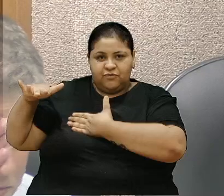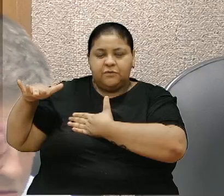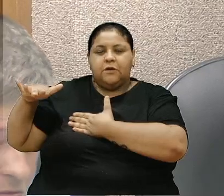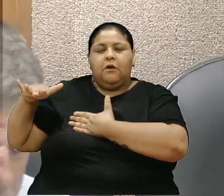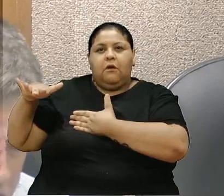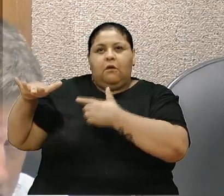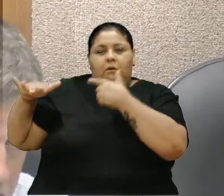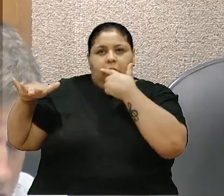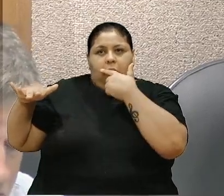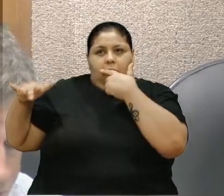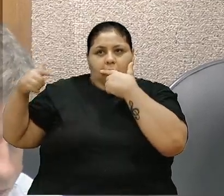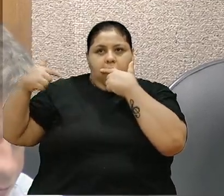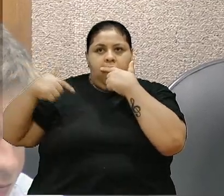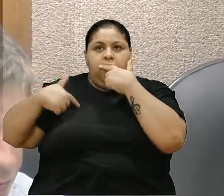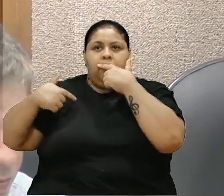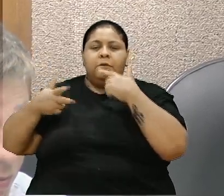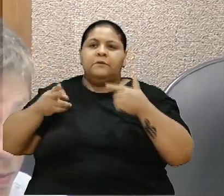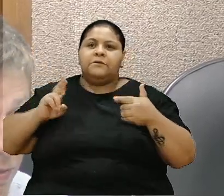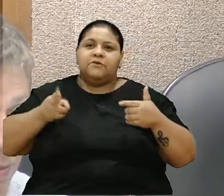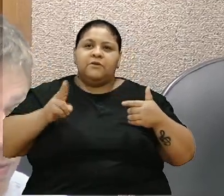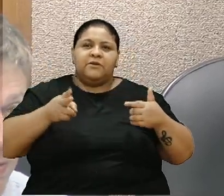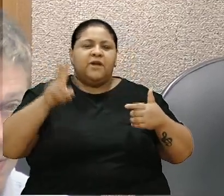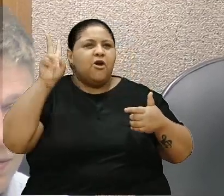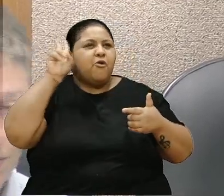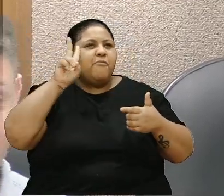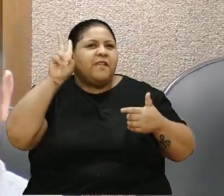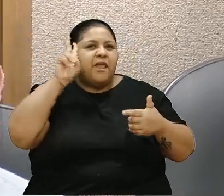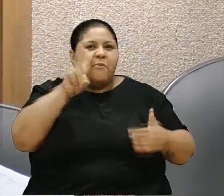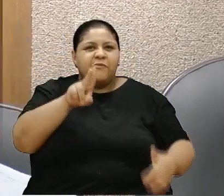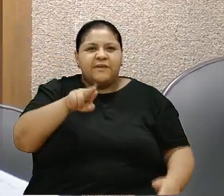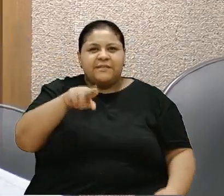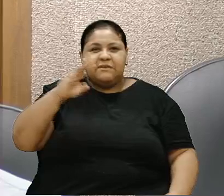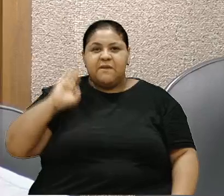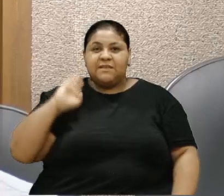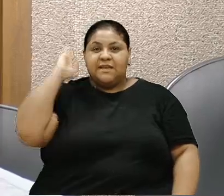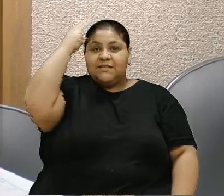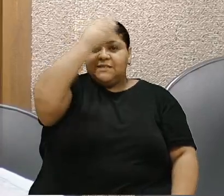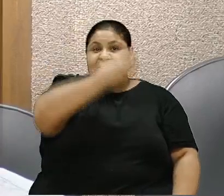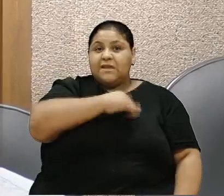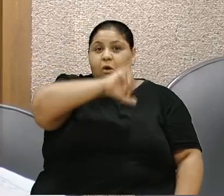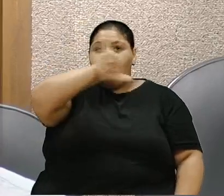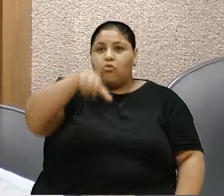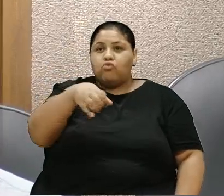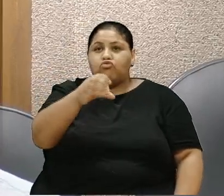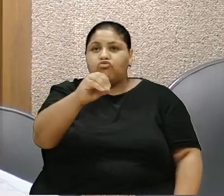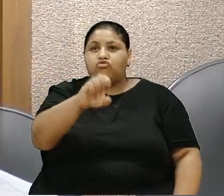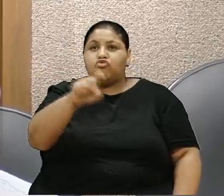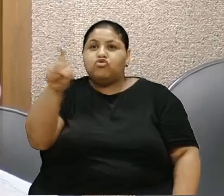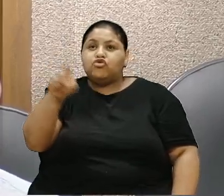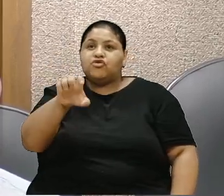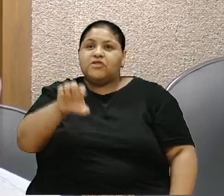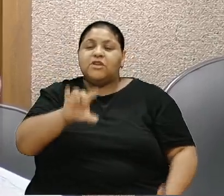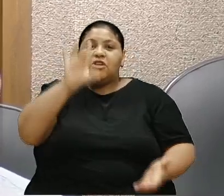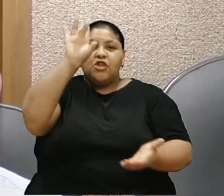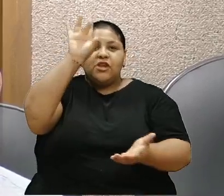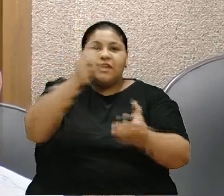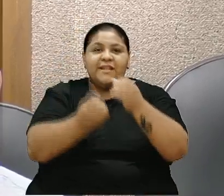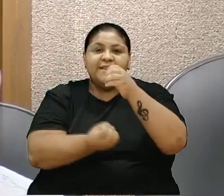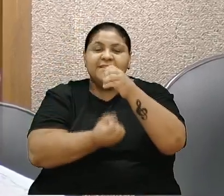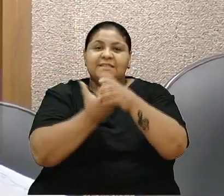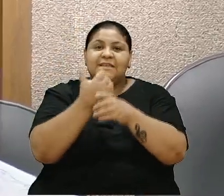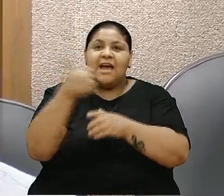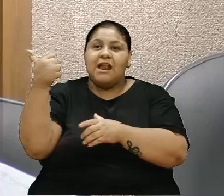Né? E eu sempre lembro das irmãs São José, né, Edson, que estabeleceram a primeira creche lá no bairro Cruzeiro,